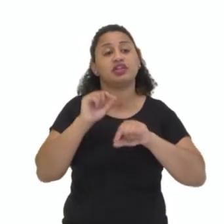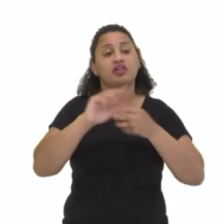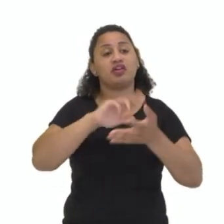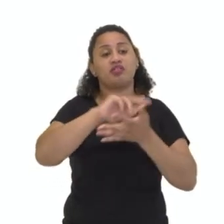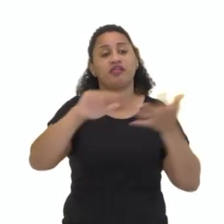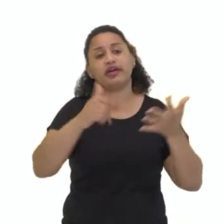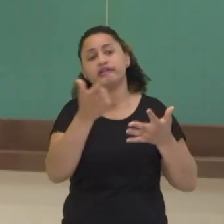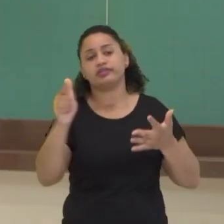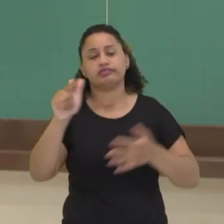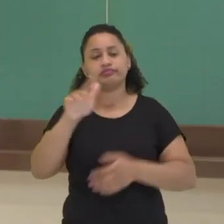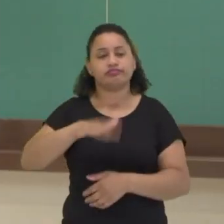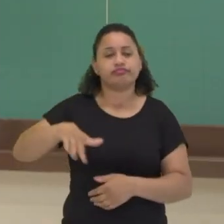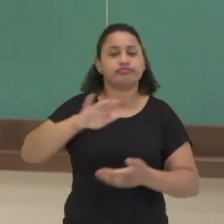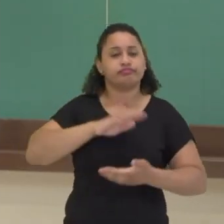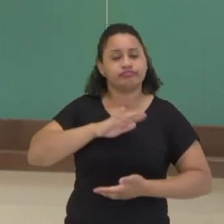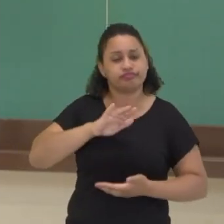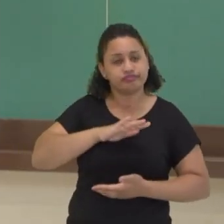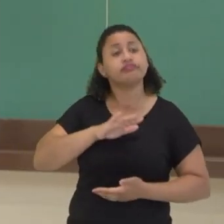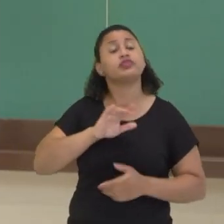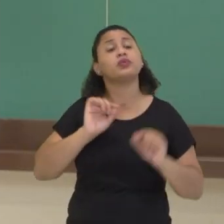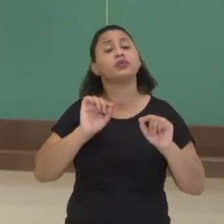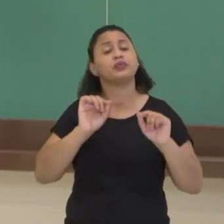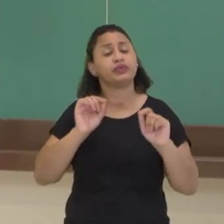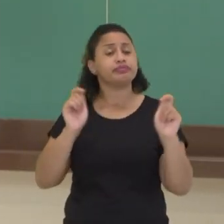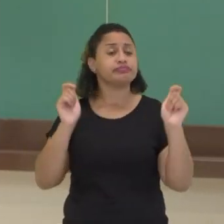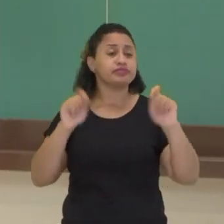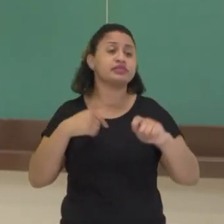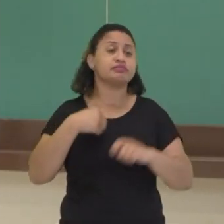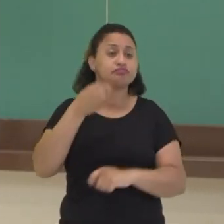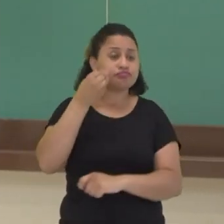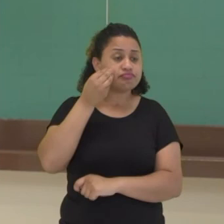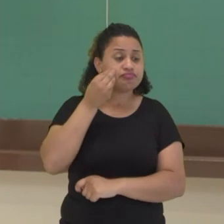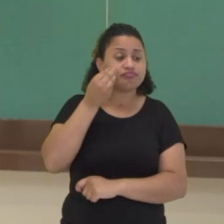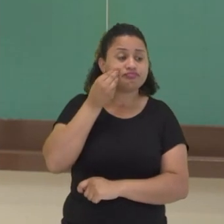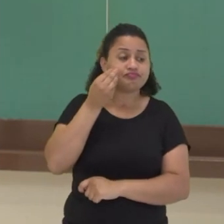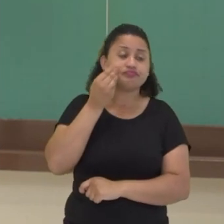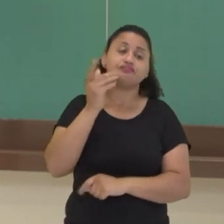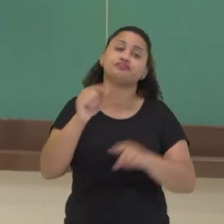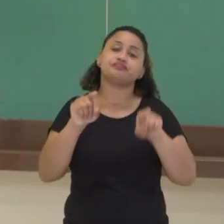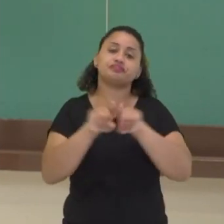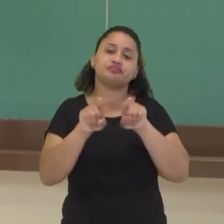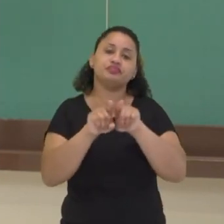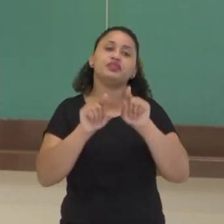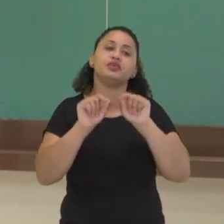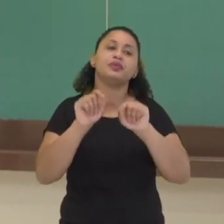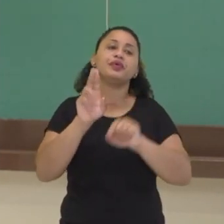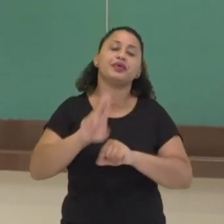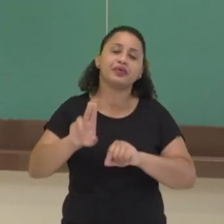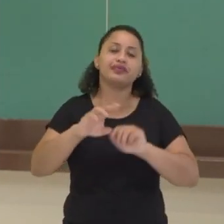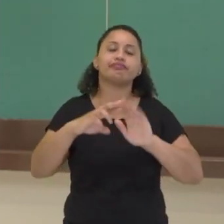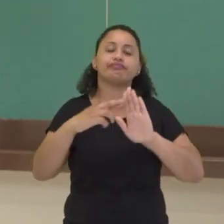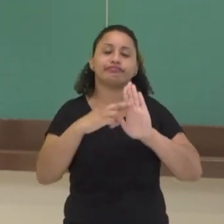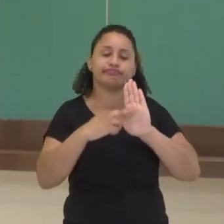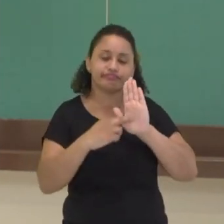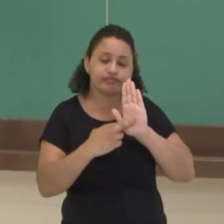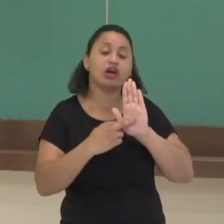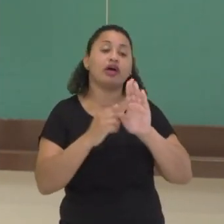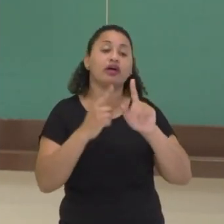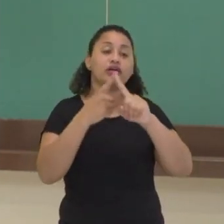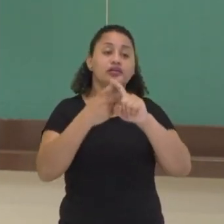muito semelhantes desse com outras situações também. Porque além, né, das roupas que a gente viu